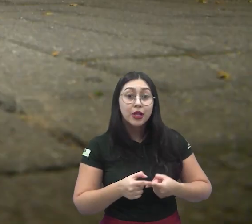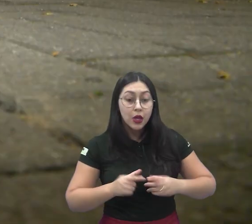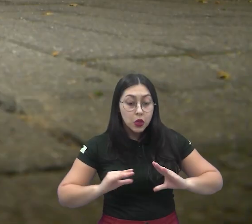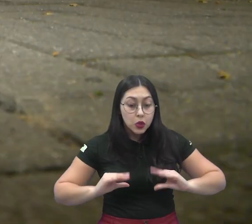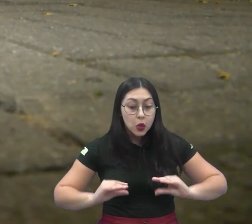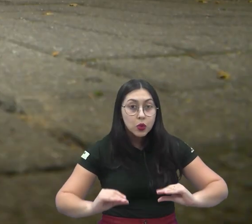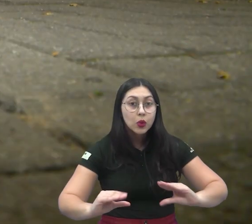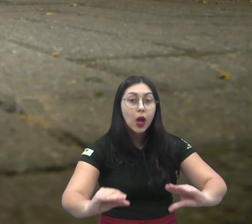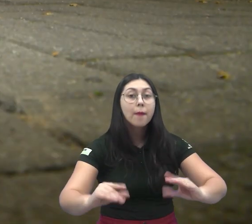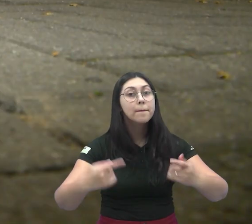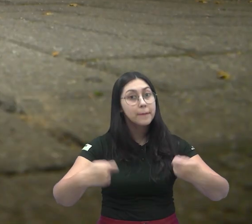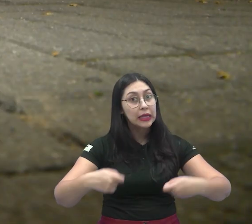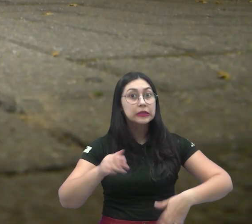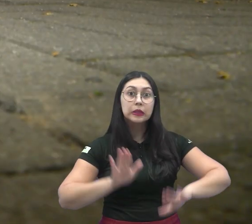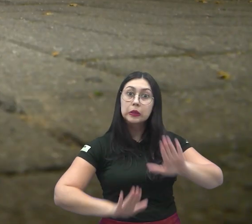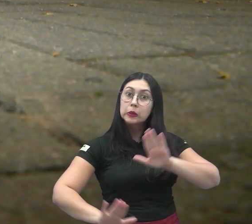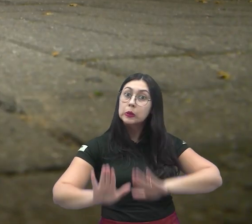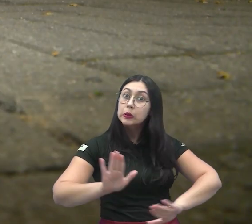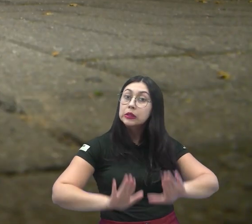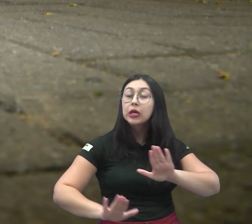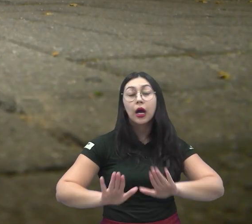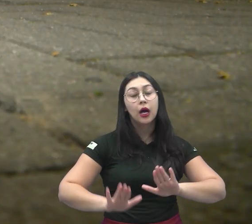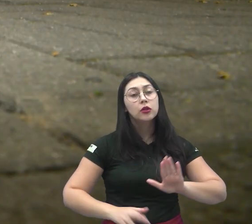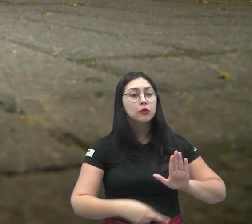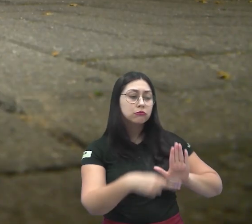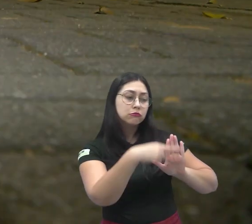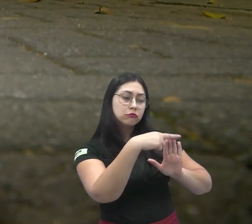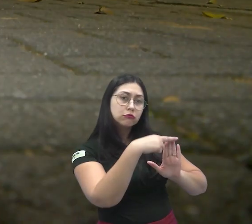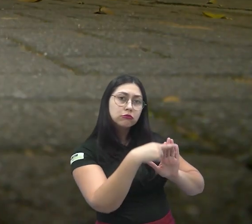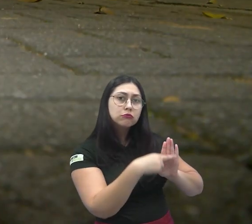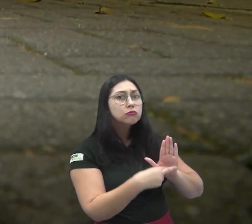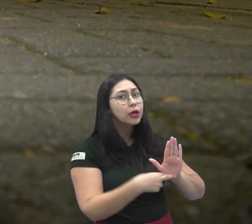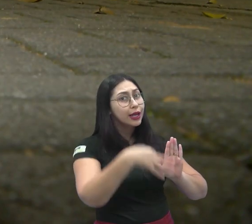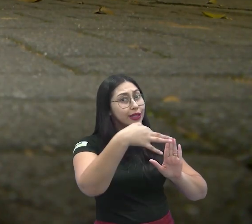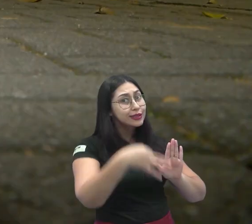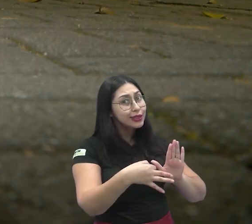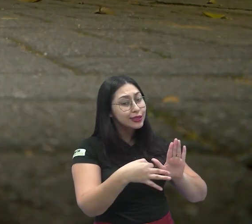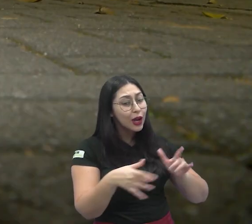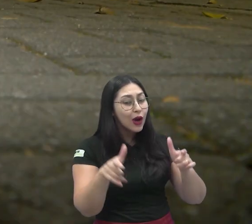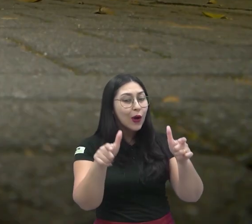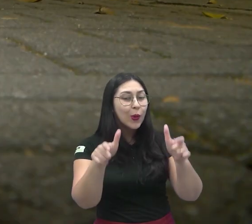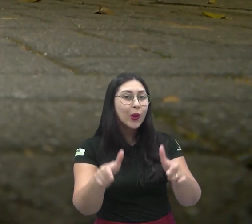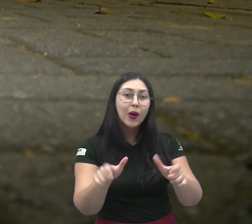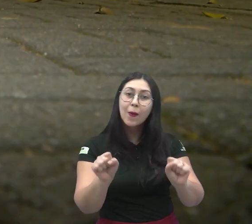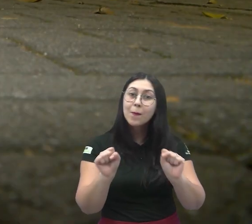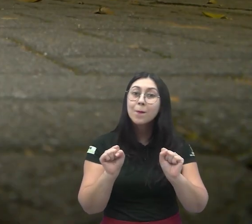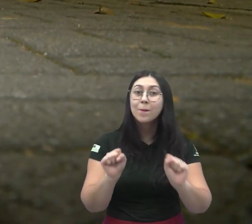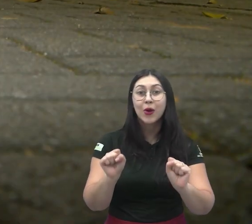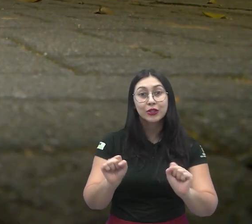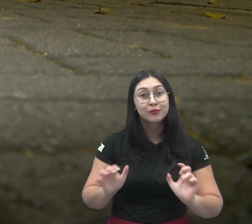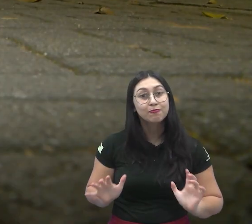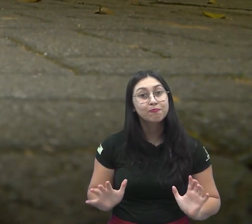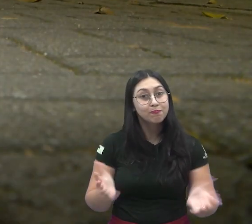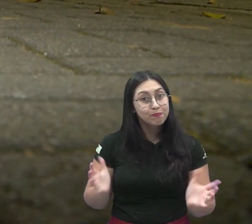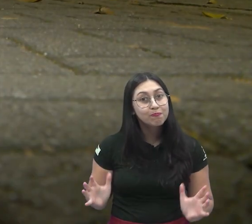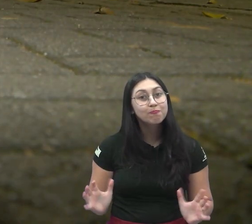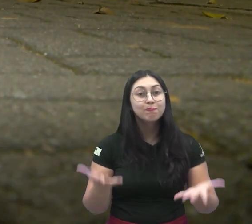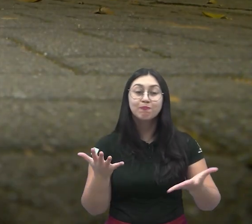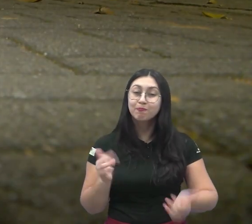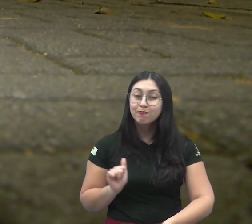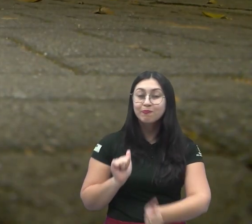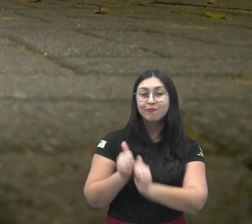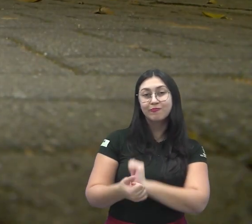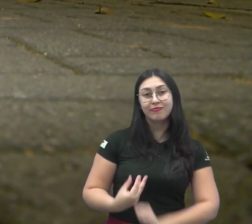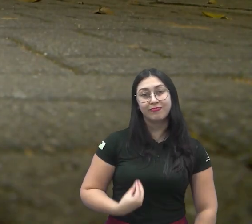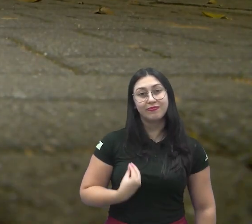supervisão. É que o tipo do piso pede alguns cuidados. Seguindo as orientações, o espaço poderá se tornar um local